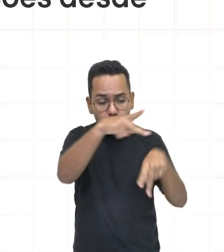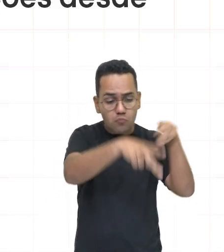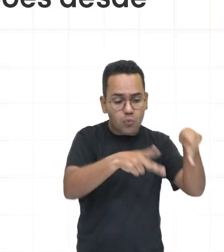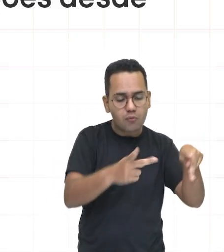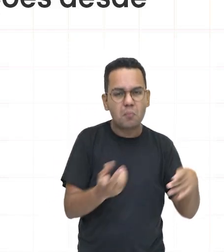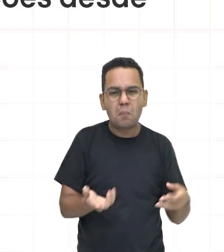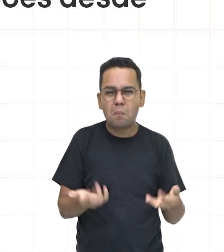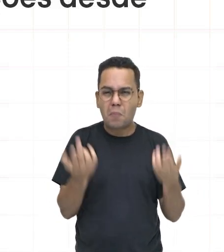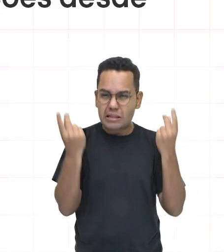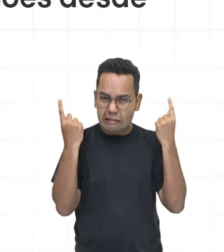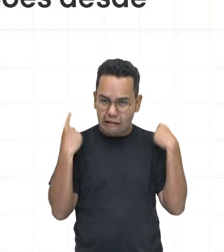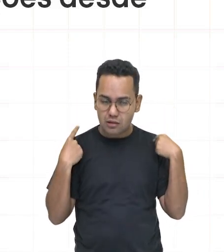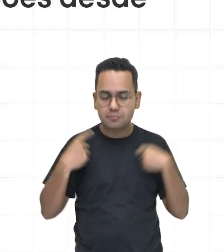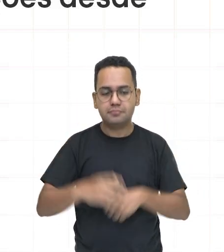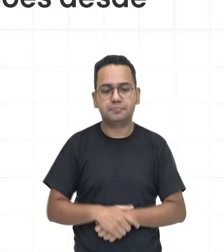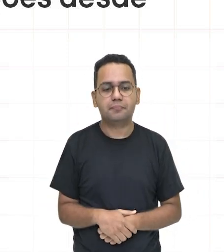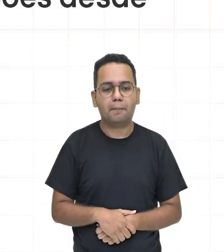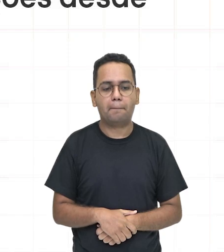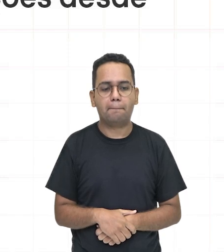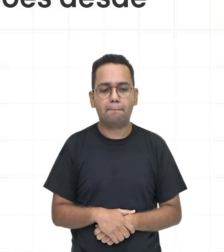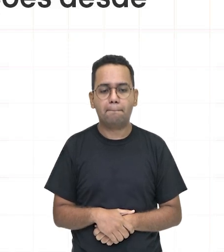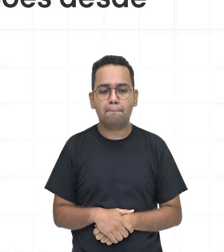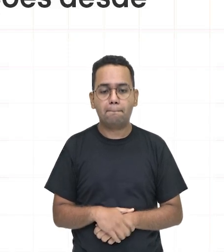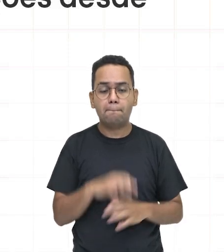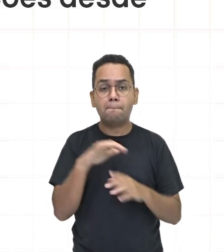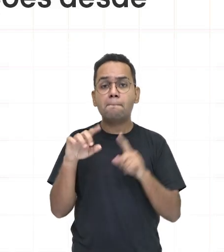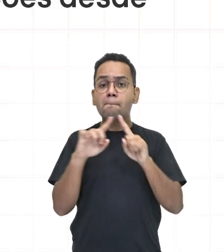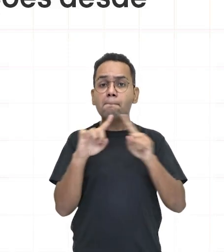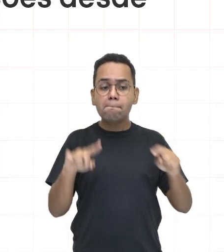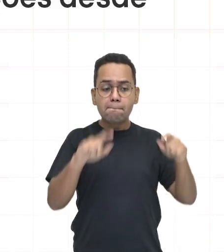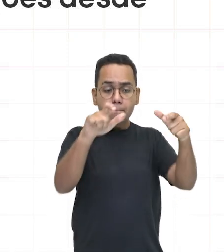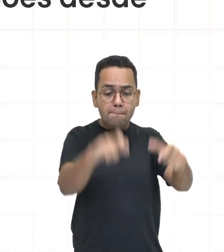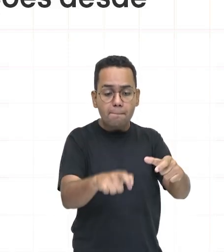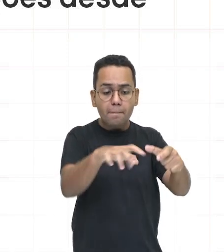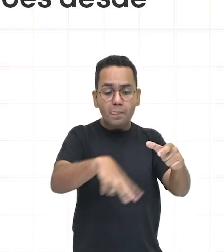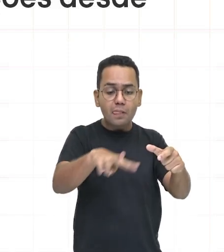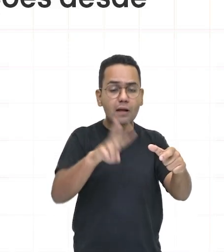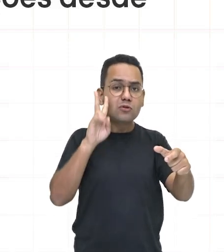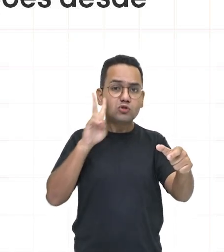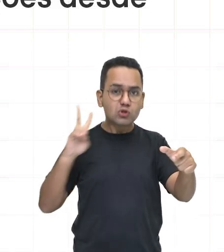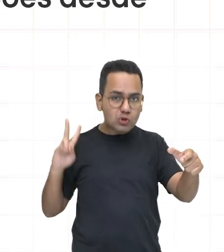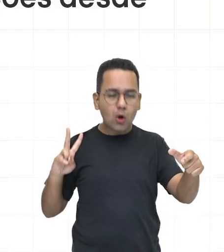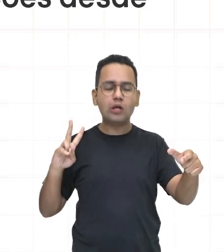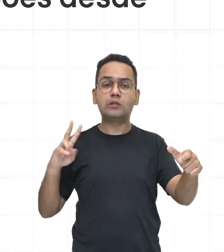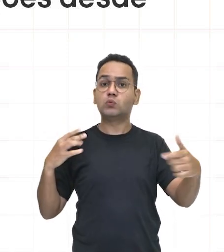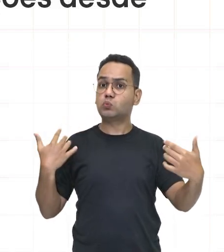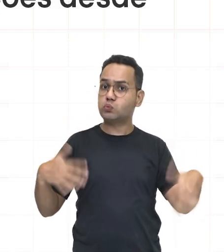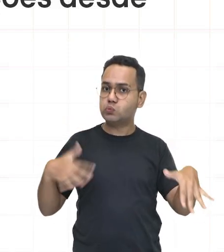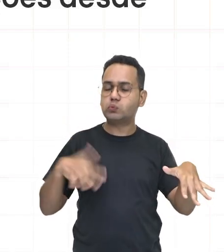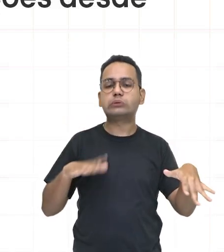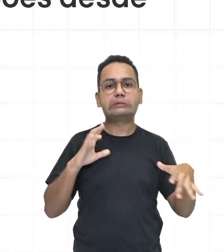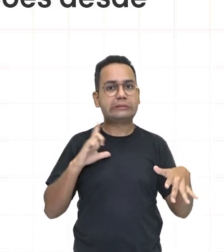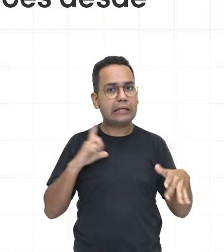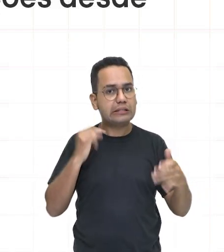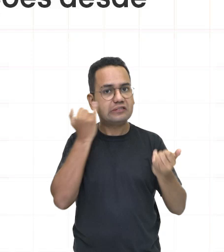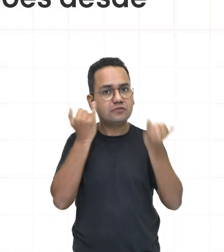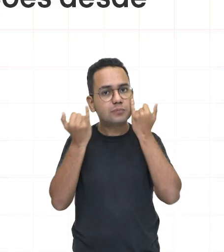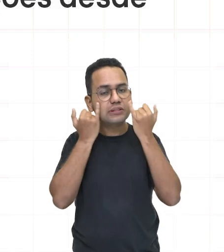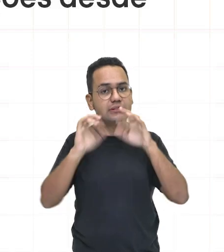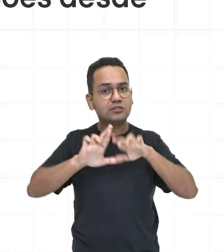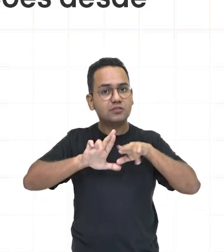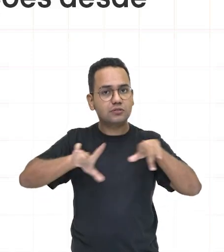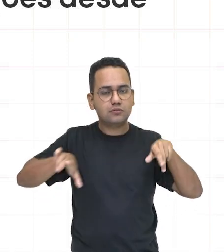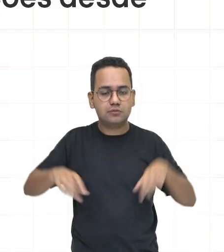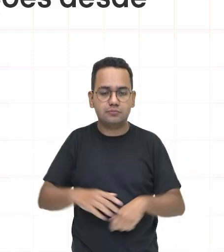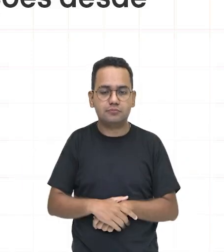antiguidade. Inclusive a história dessa região aí é altamente complexa, né? Atualmente,